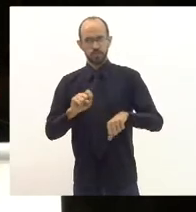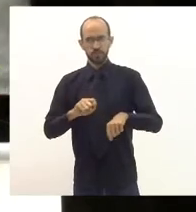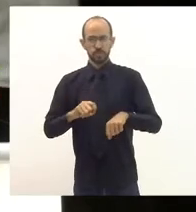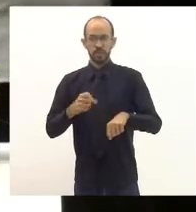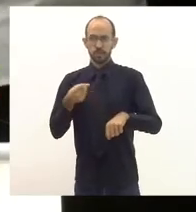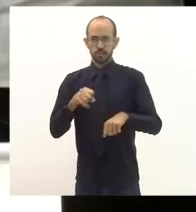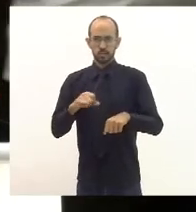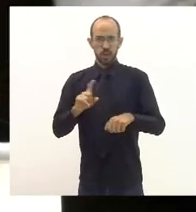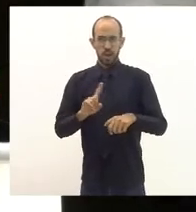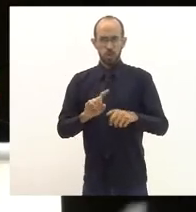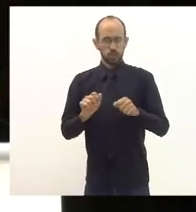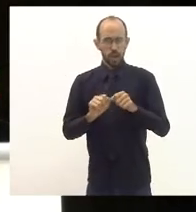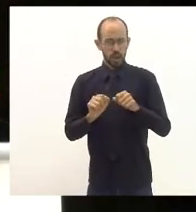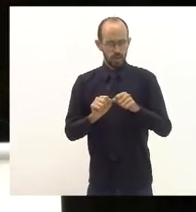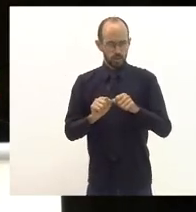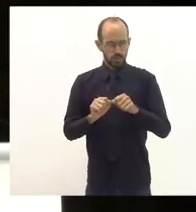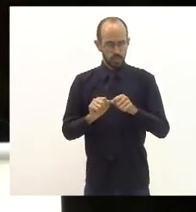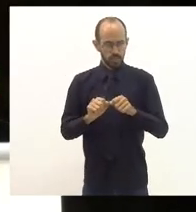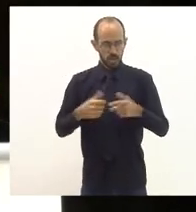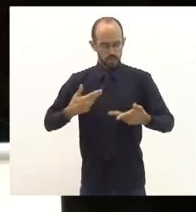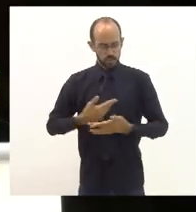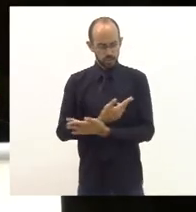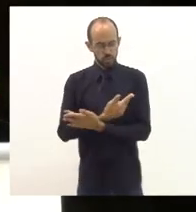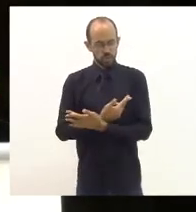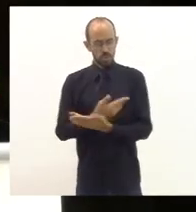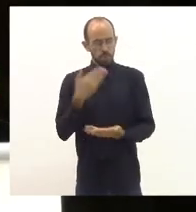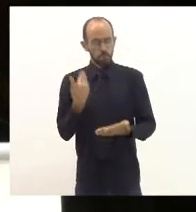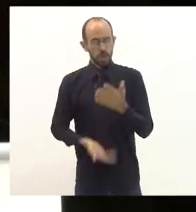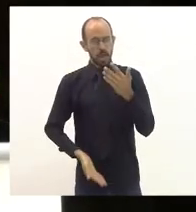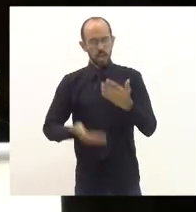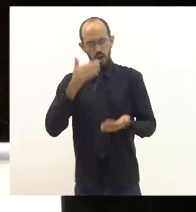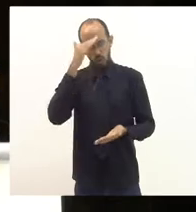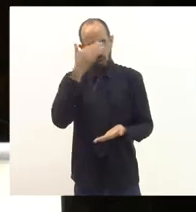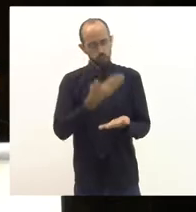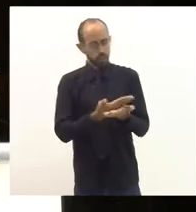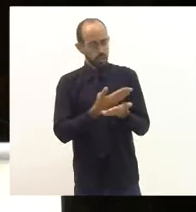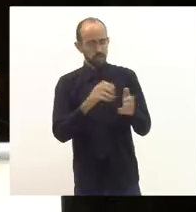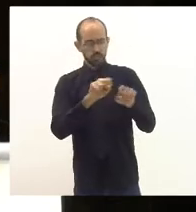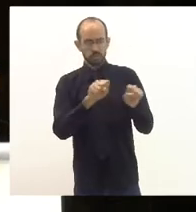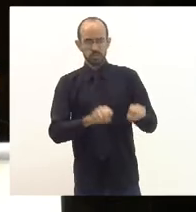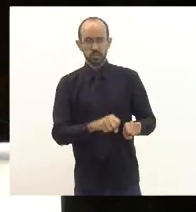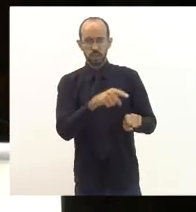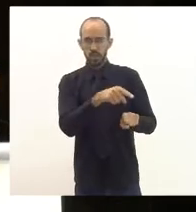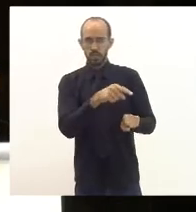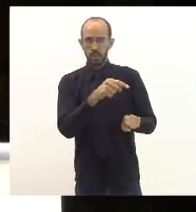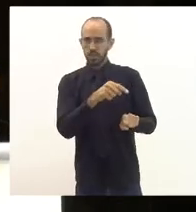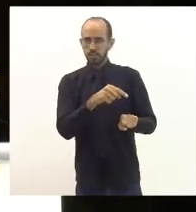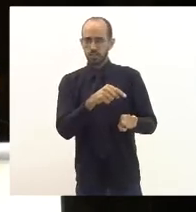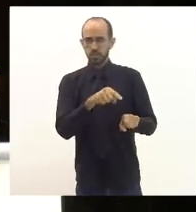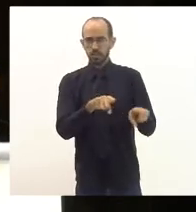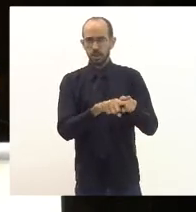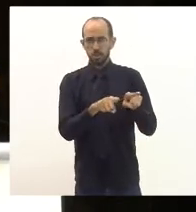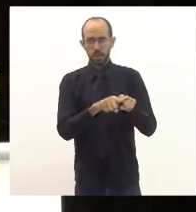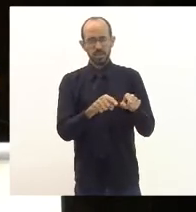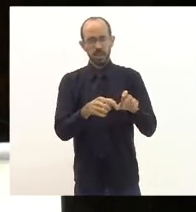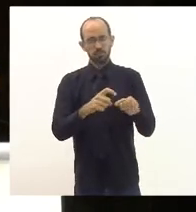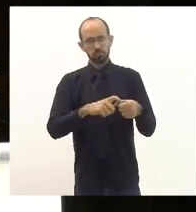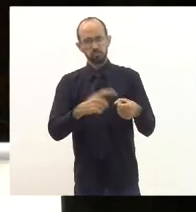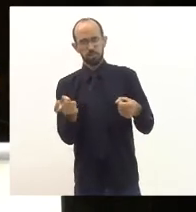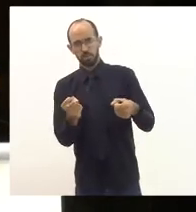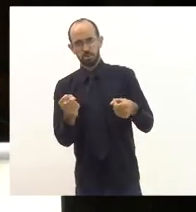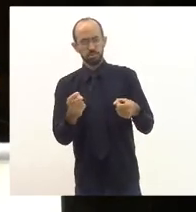a cirurgia de forma correta, você perde a confiança no sistema, você acaba dando uma quebra de vinculação no